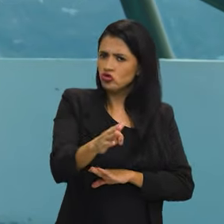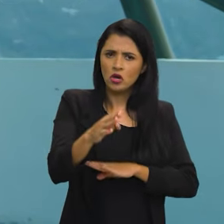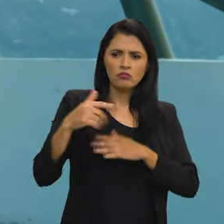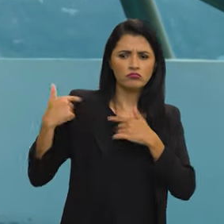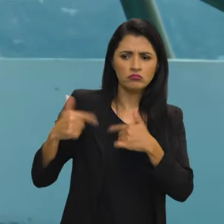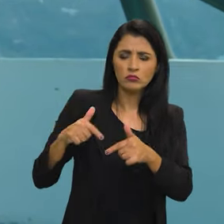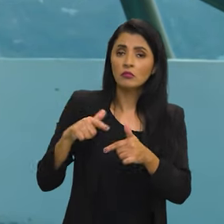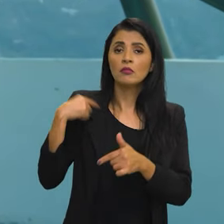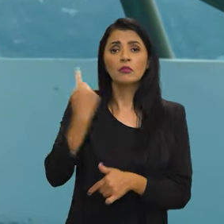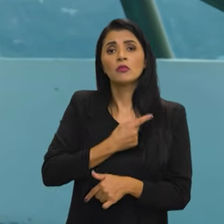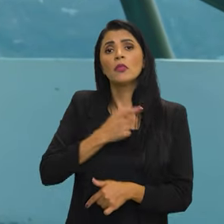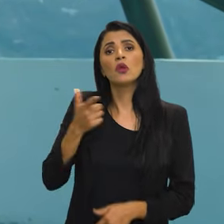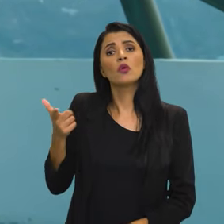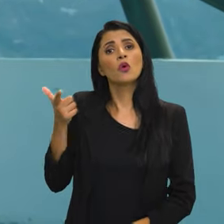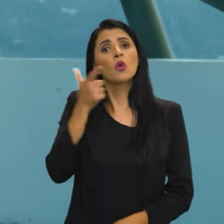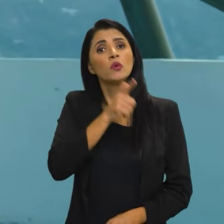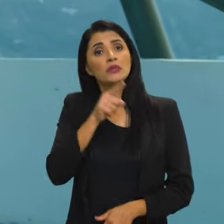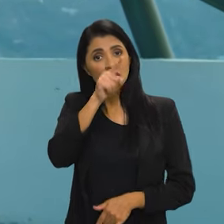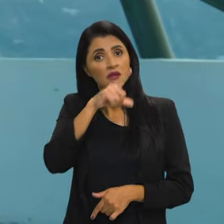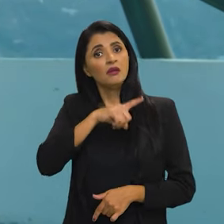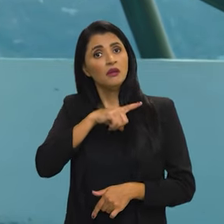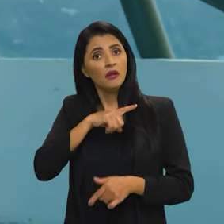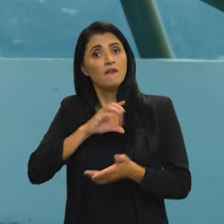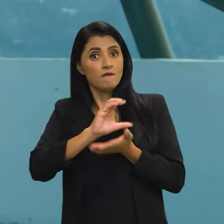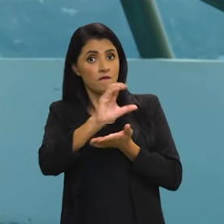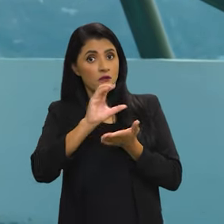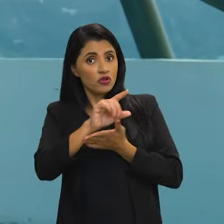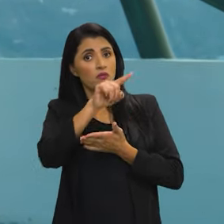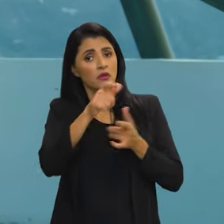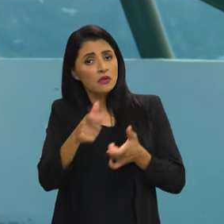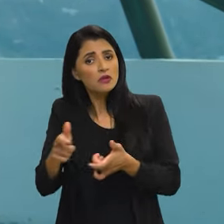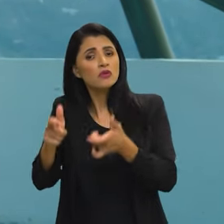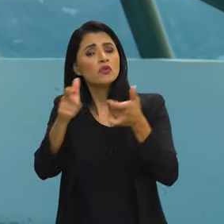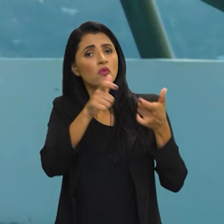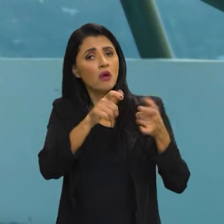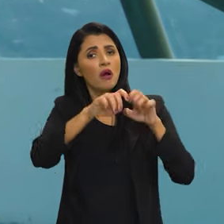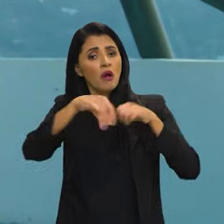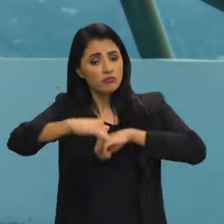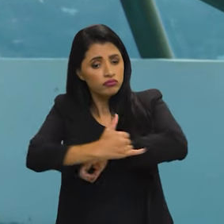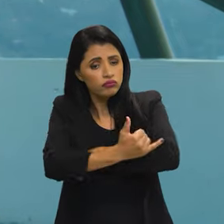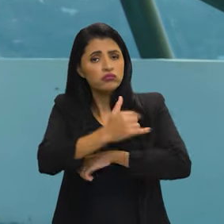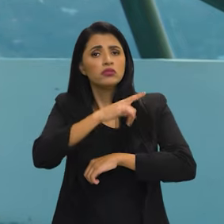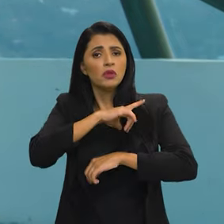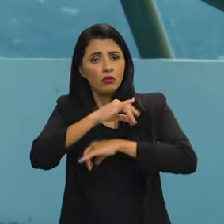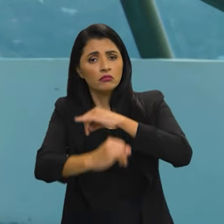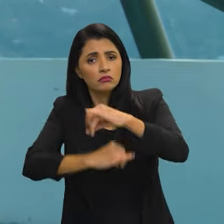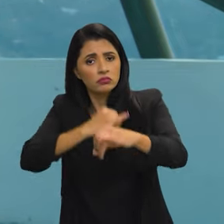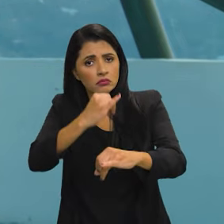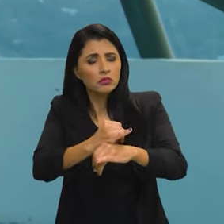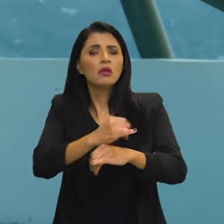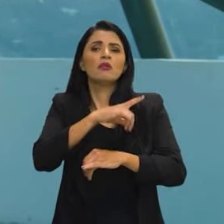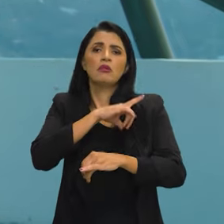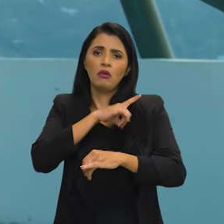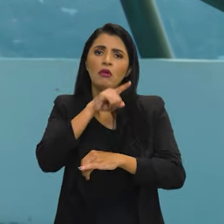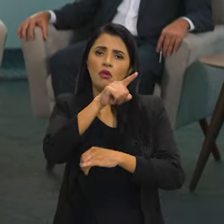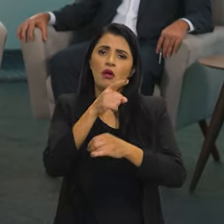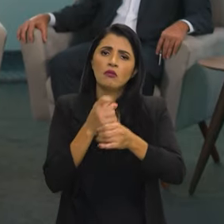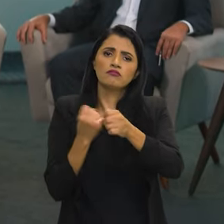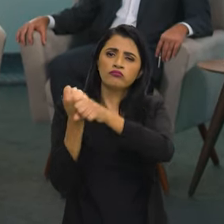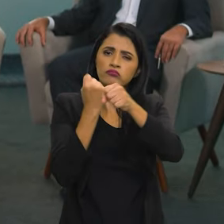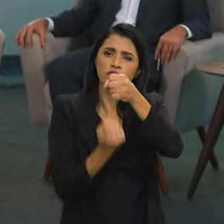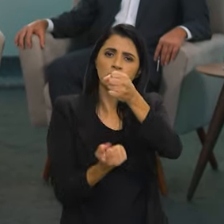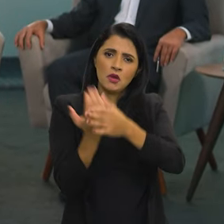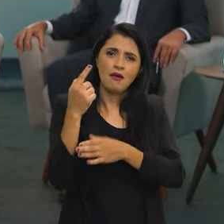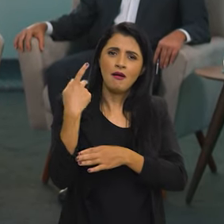diretamente para que a gente consiga fazer, chegar esses investimentos, chegar com essa infraestrutura, chegar com a conectividade, seja